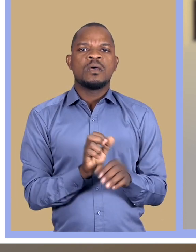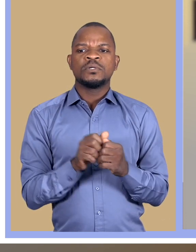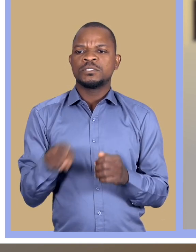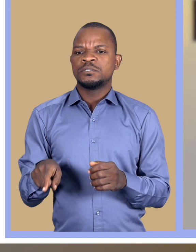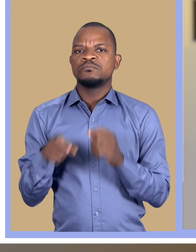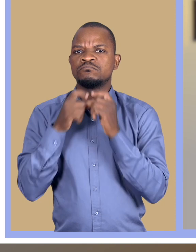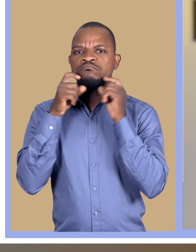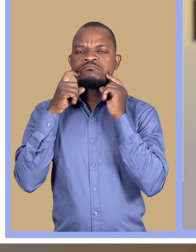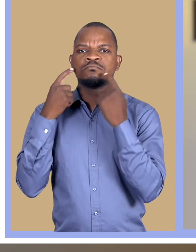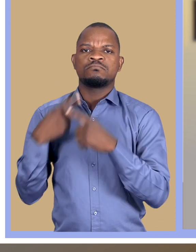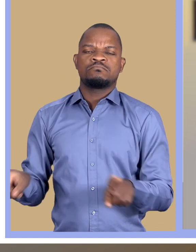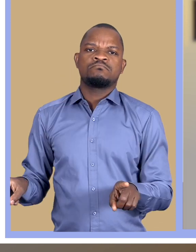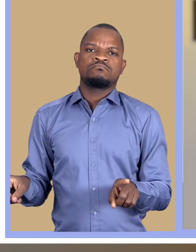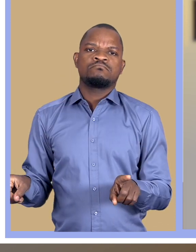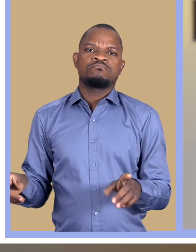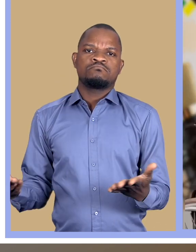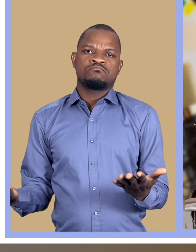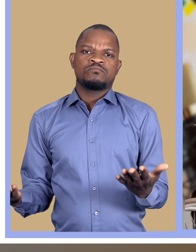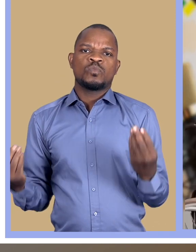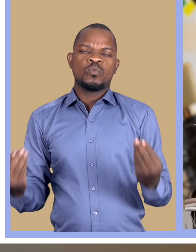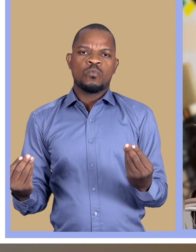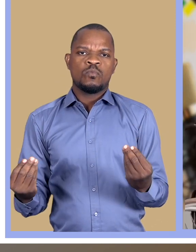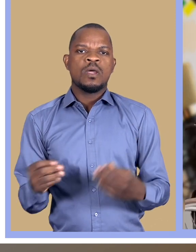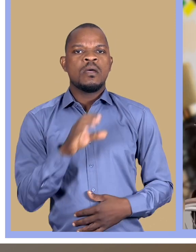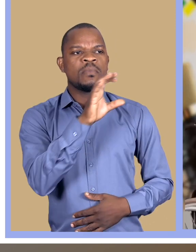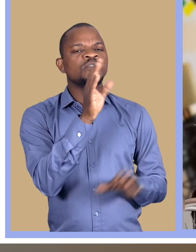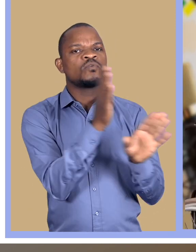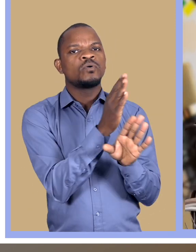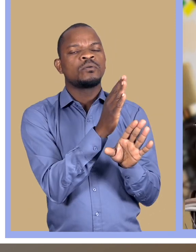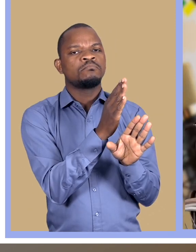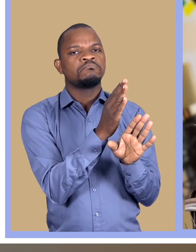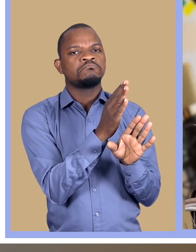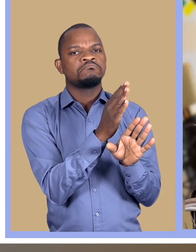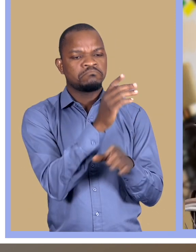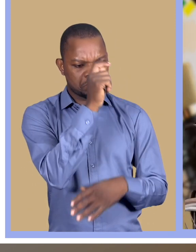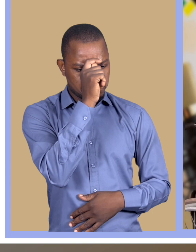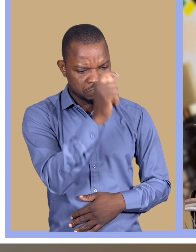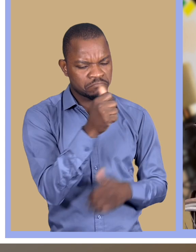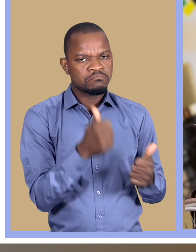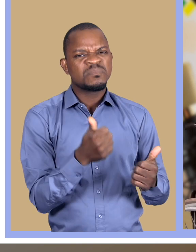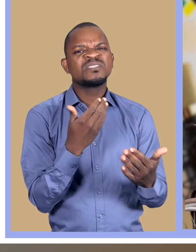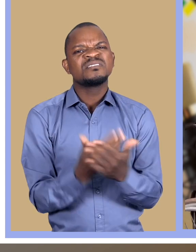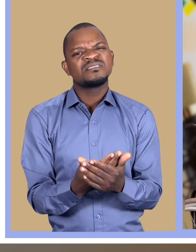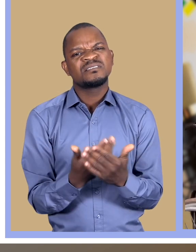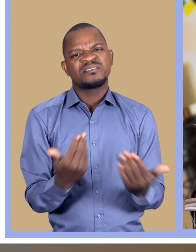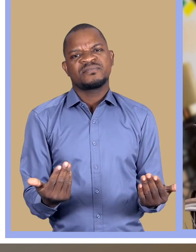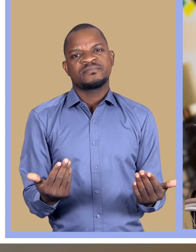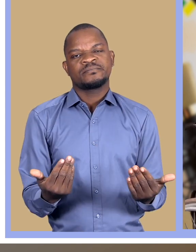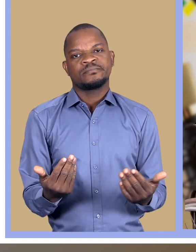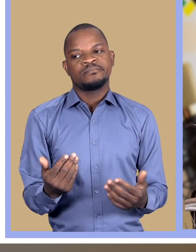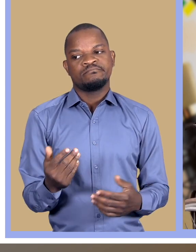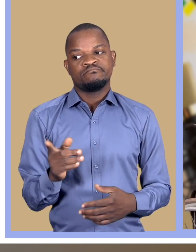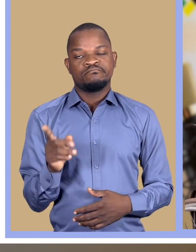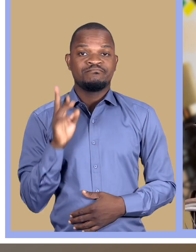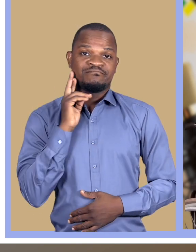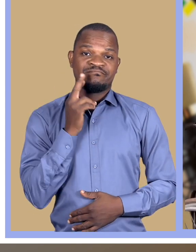ambiental, quando chegamos em casa do outro, nós conseguimos ser educados. Por quê? Eu não sei se seria uma mudança